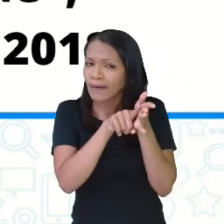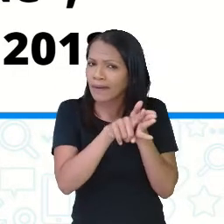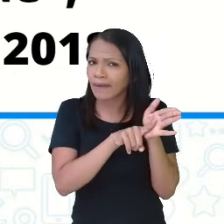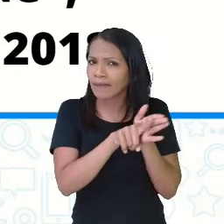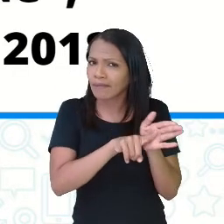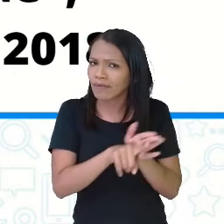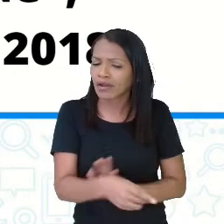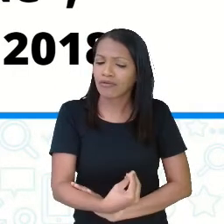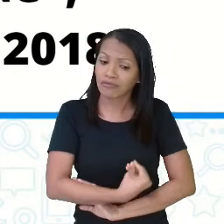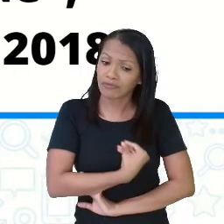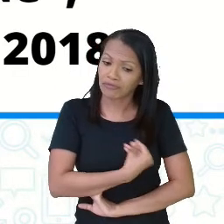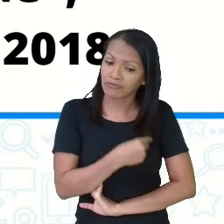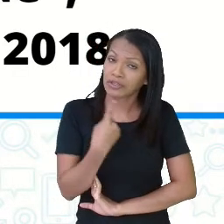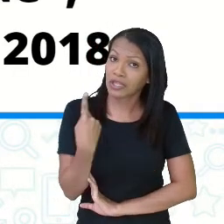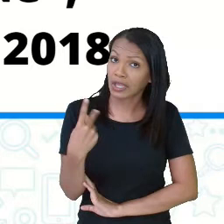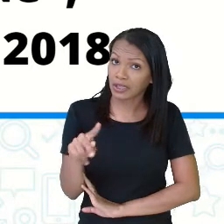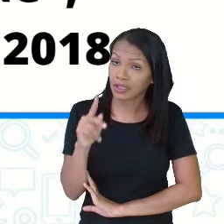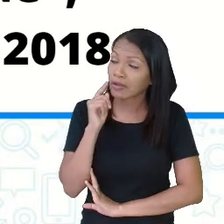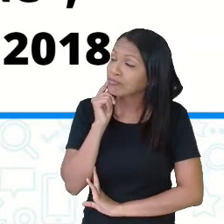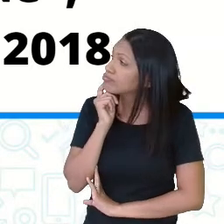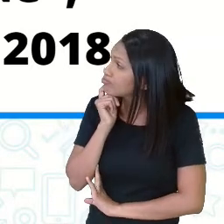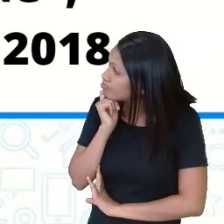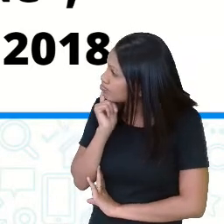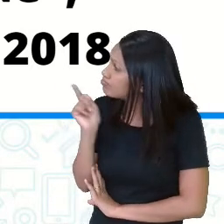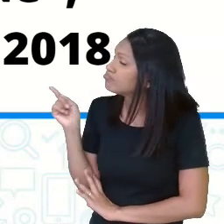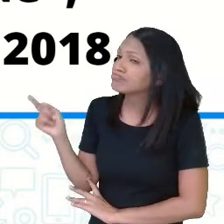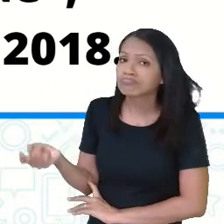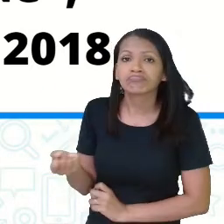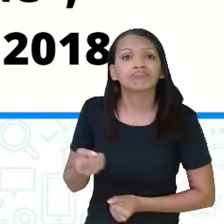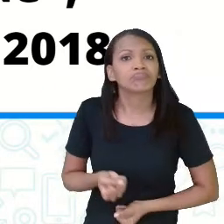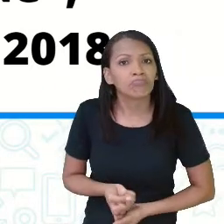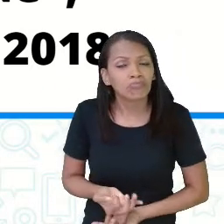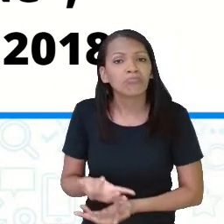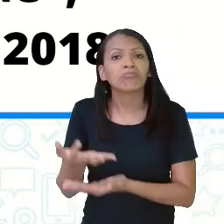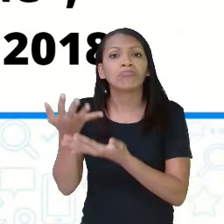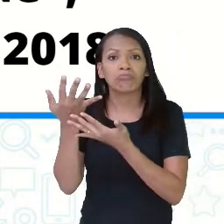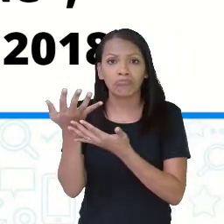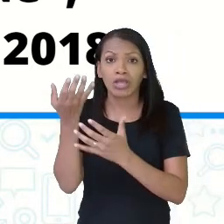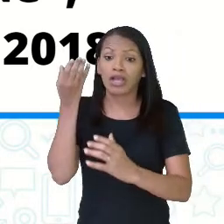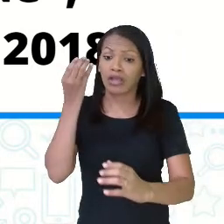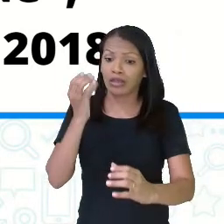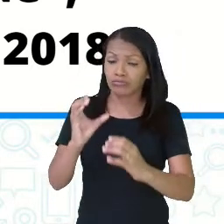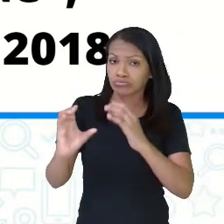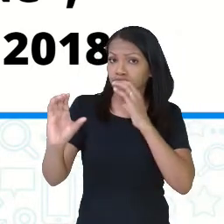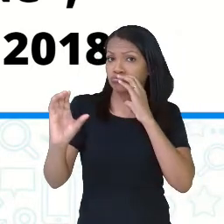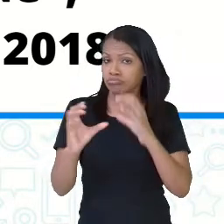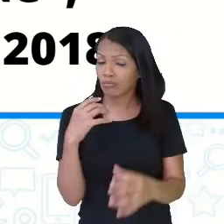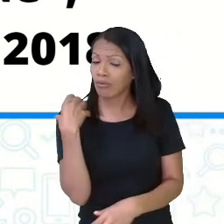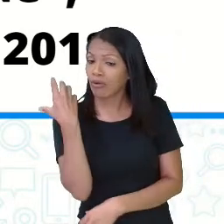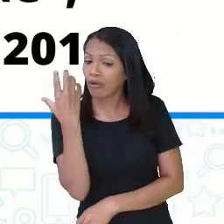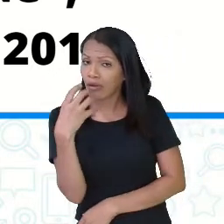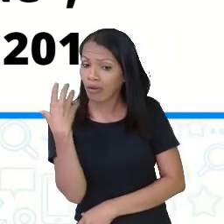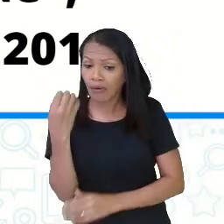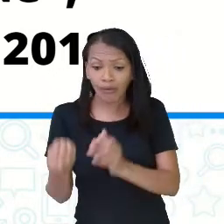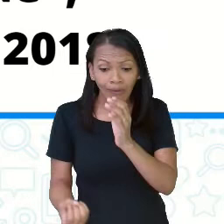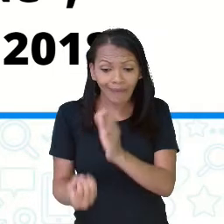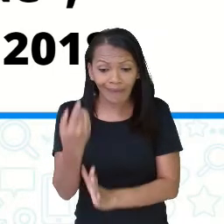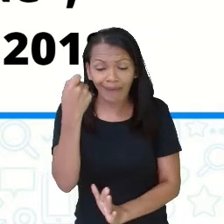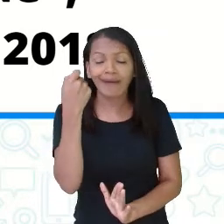vida dela, olha quanta coisa que ela é poetisa, cantora,